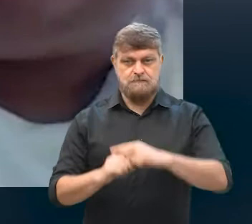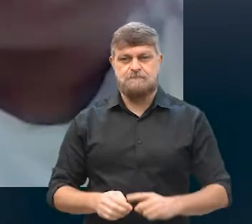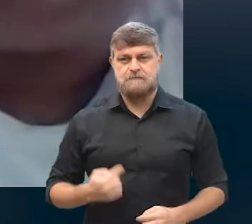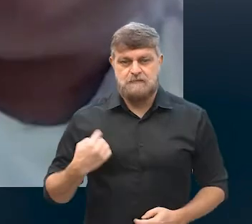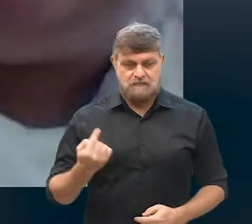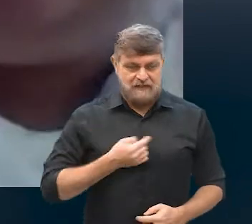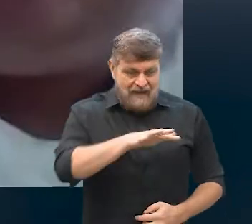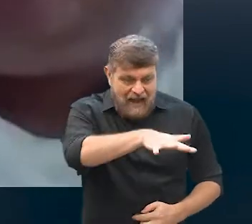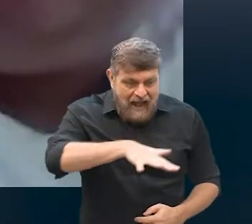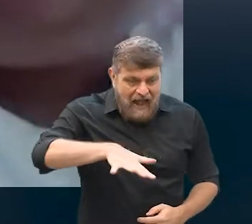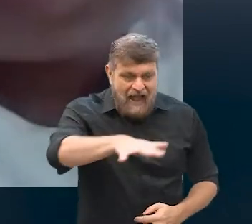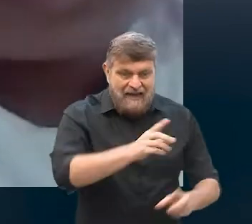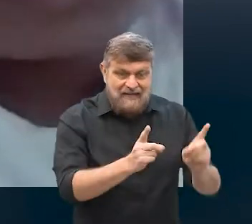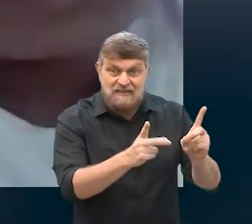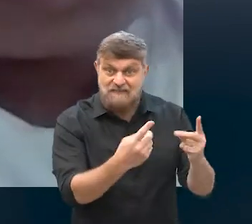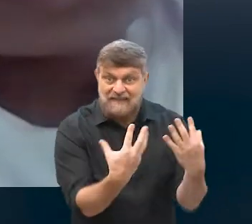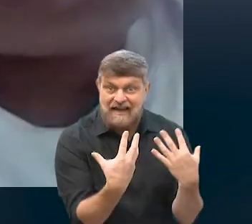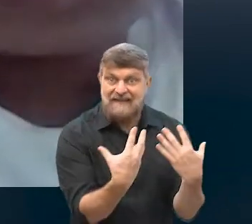bem aceito